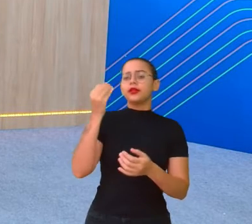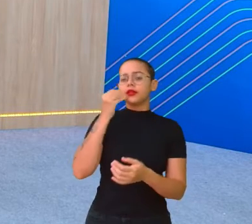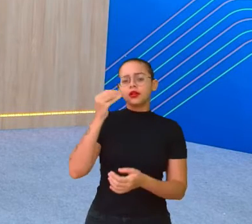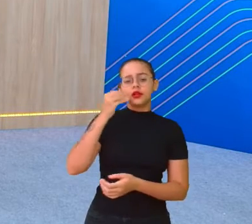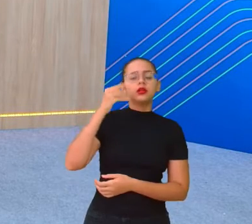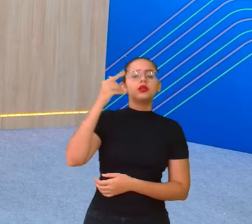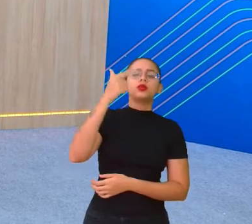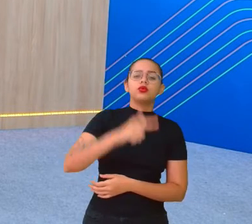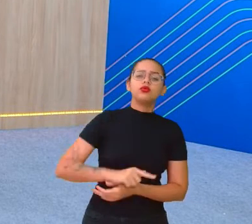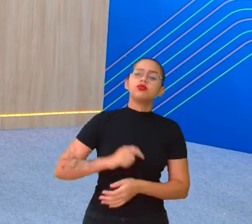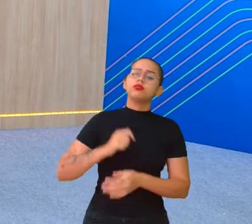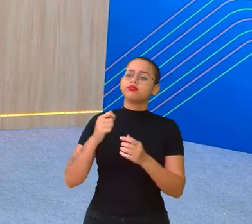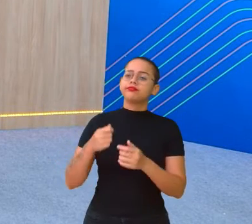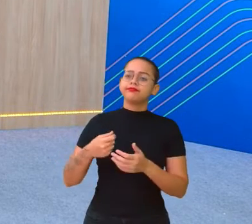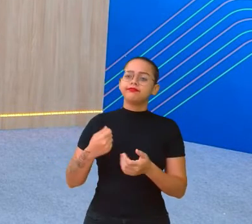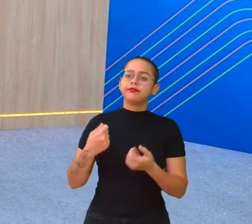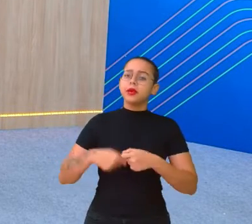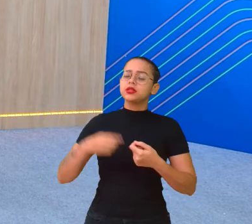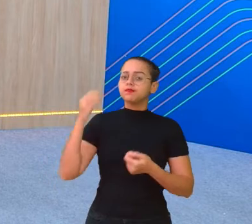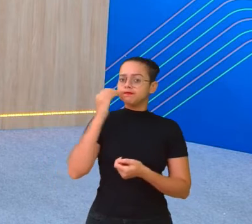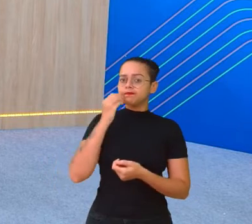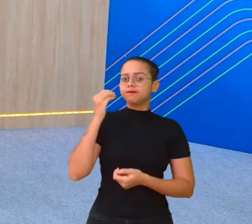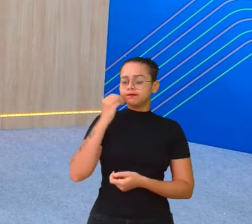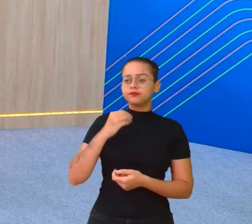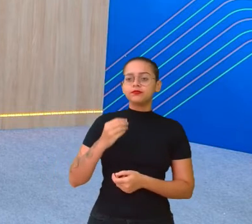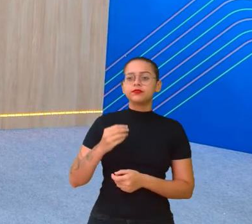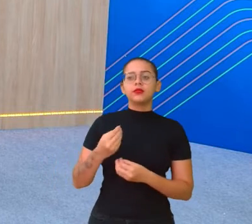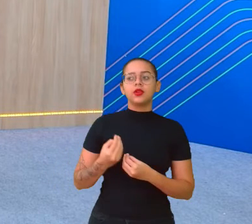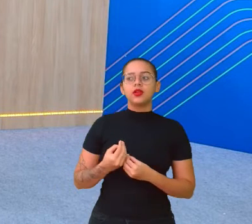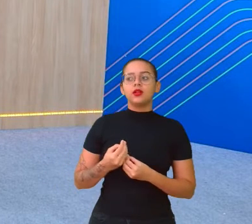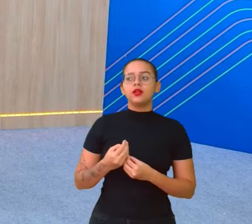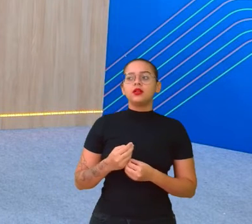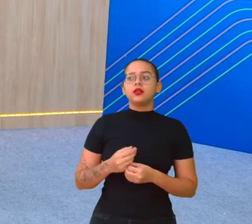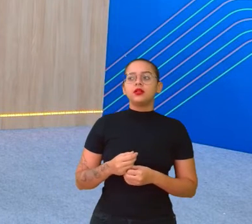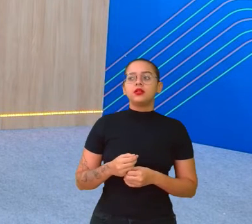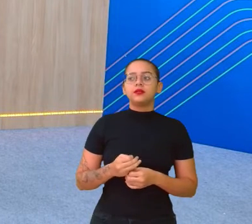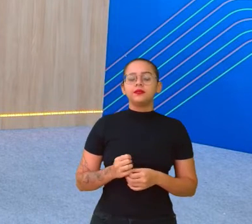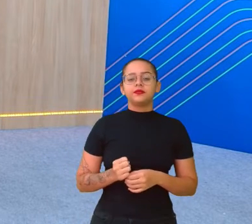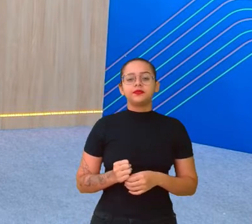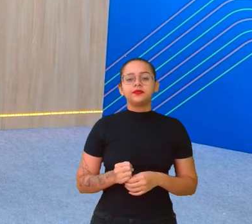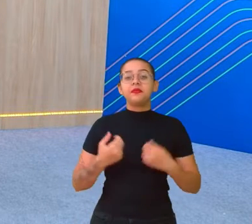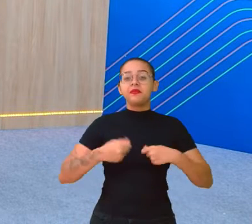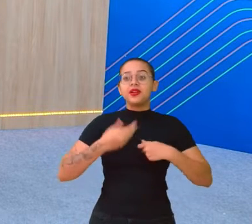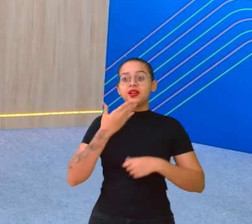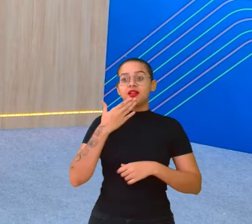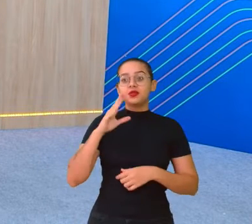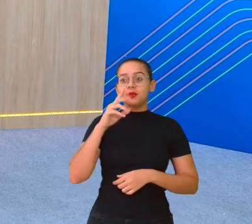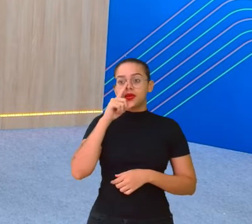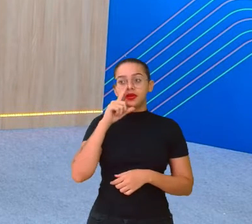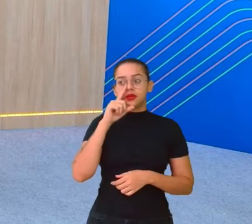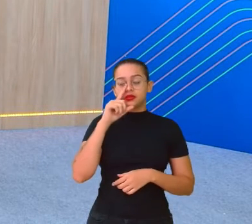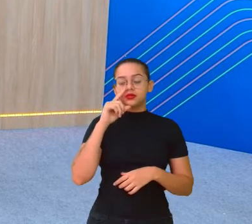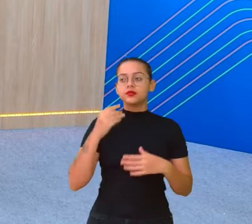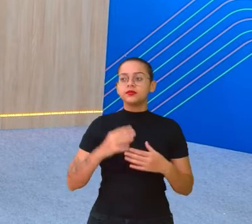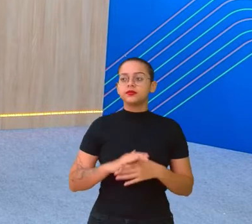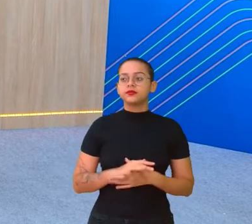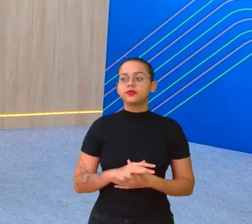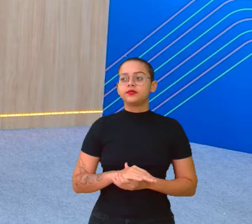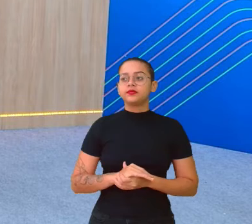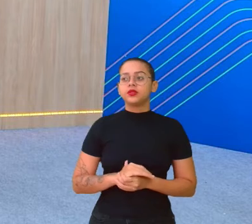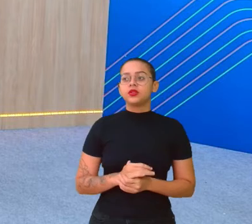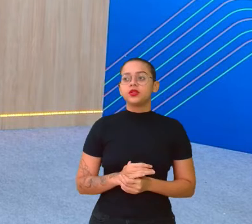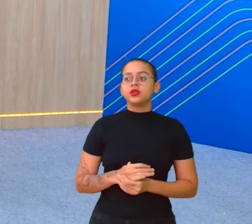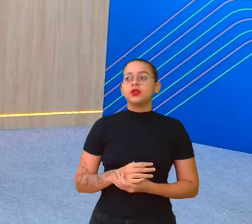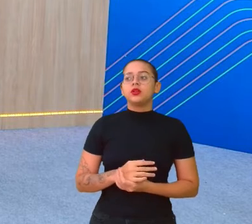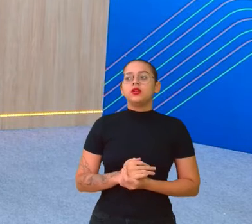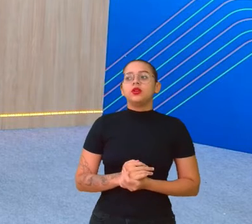novo. Então, vamos assumir riscos, isso serve para a vida também, viu? Vamos embora. Exatamente. E agora, professor? Só